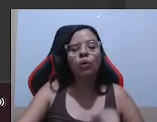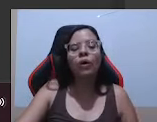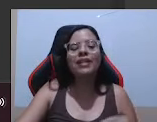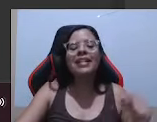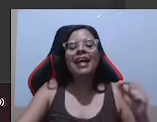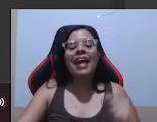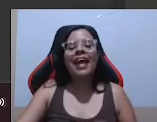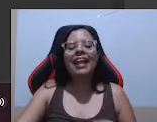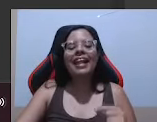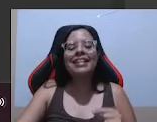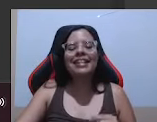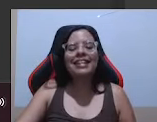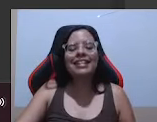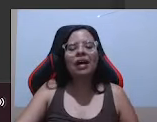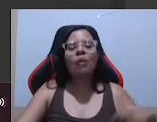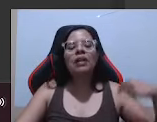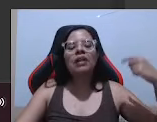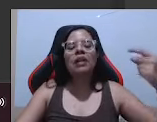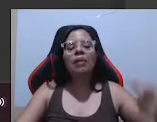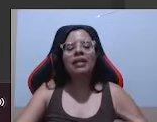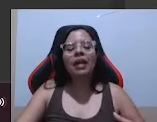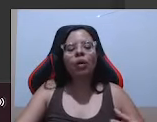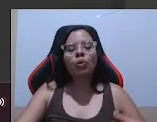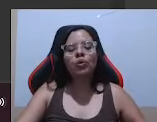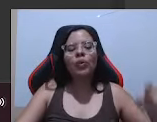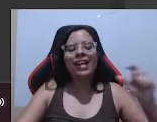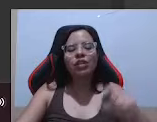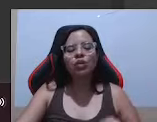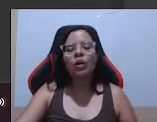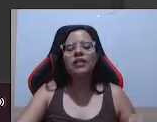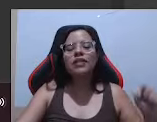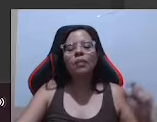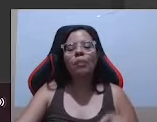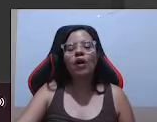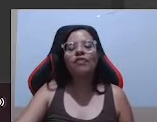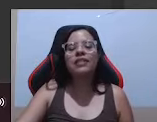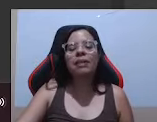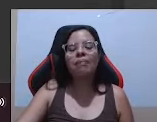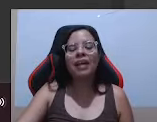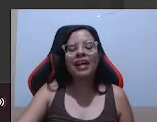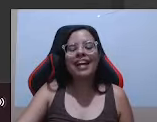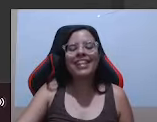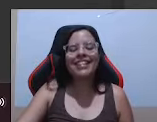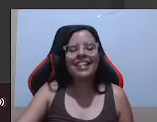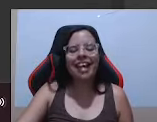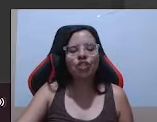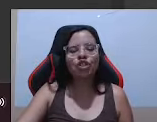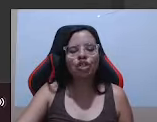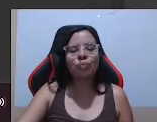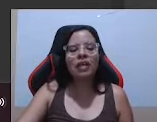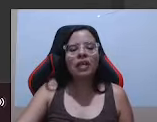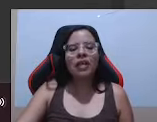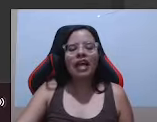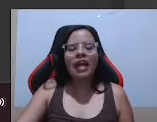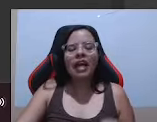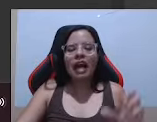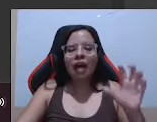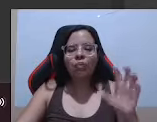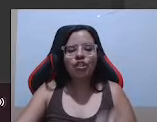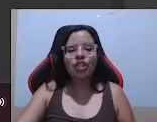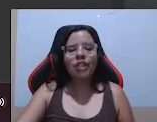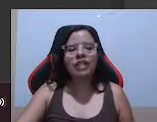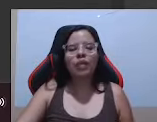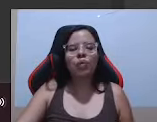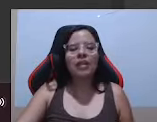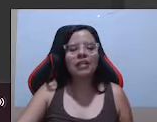todos os autores e legislação. Também está incluso questões e provas da banca recente. Daí